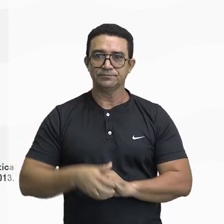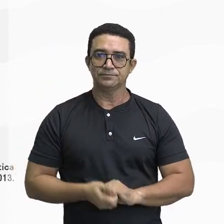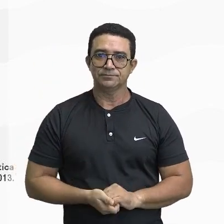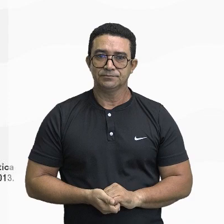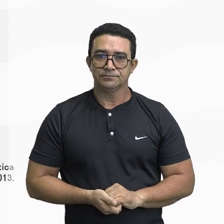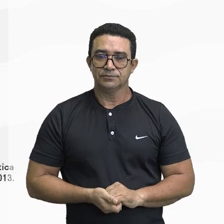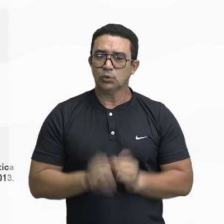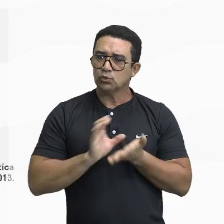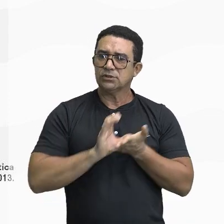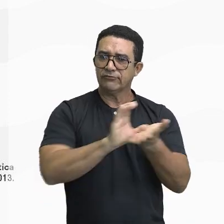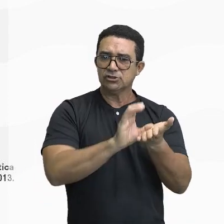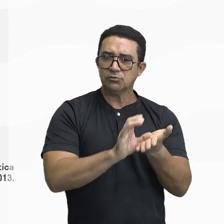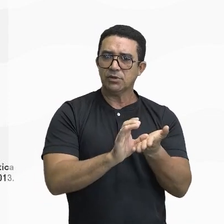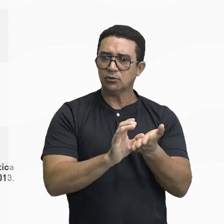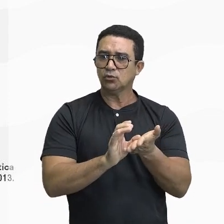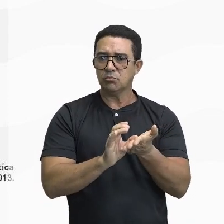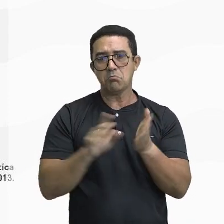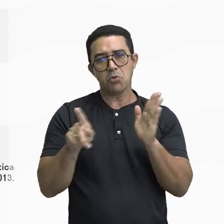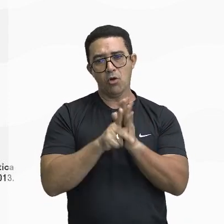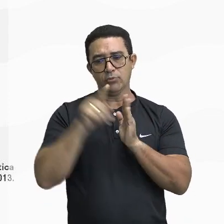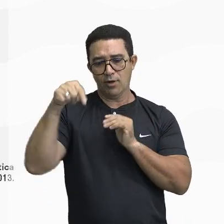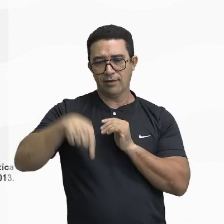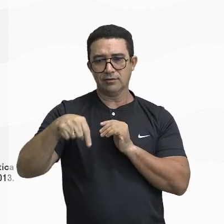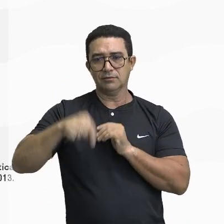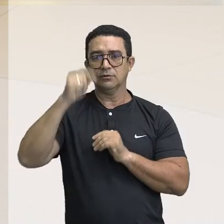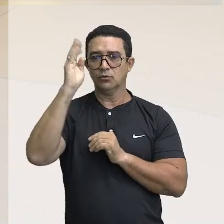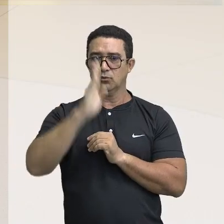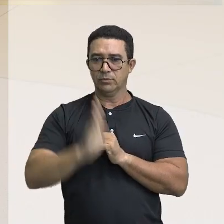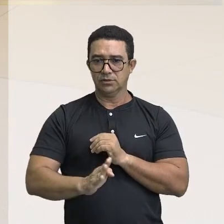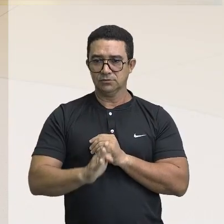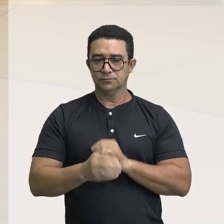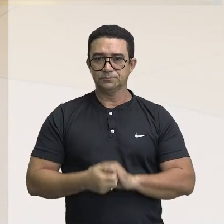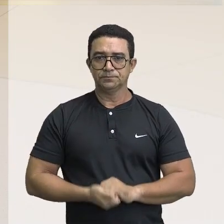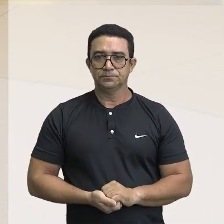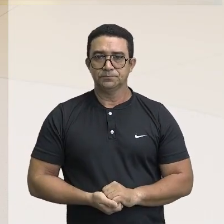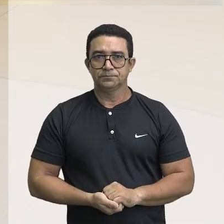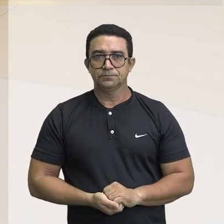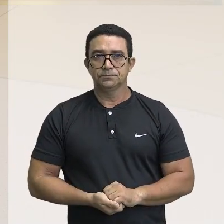desses investimentos diretos no Brasil.